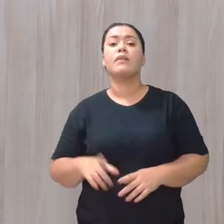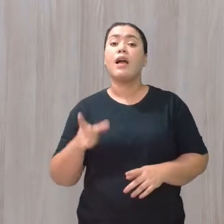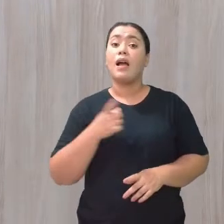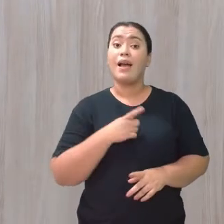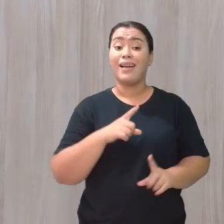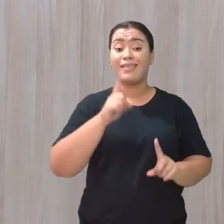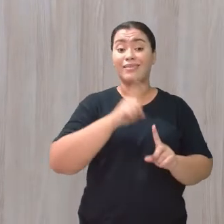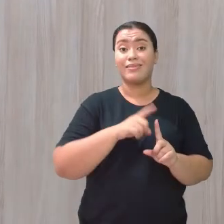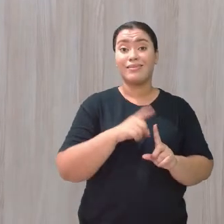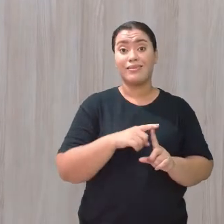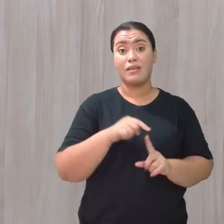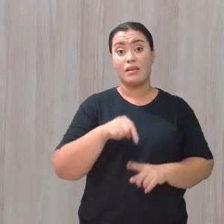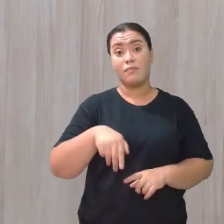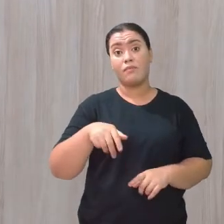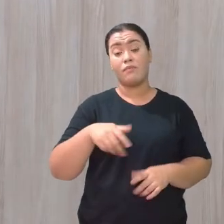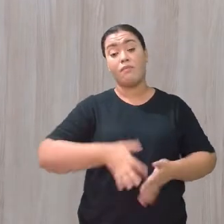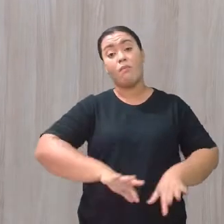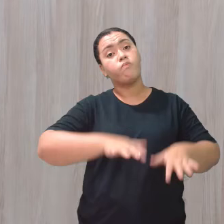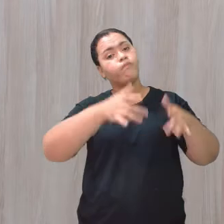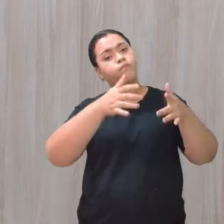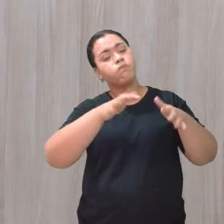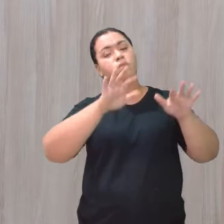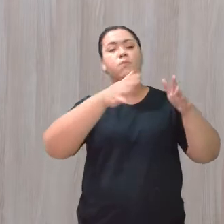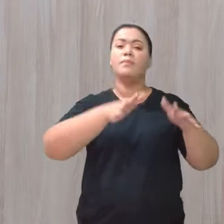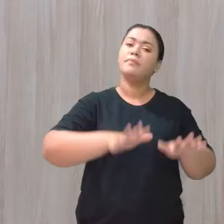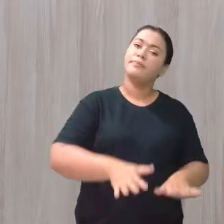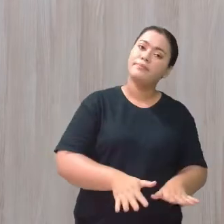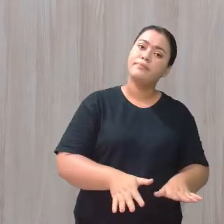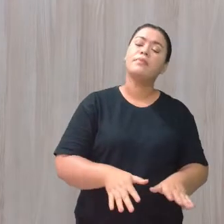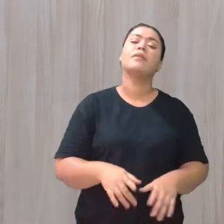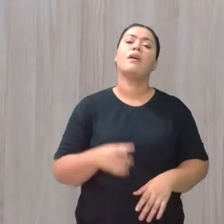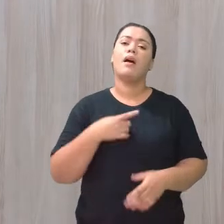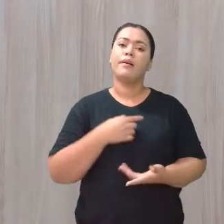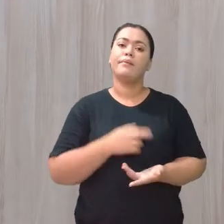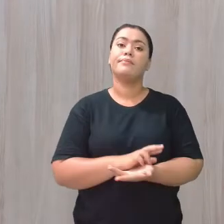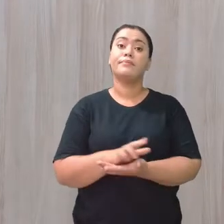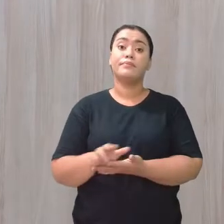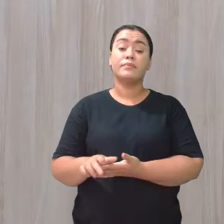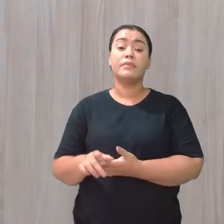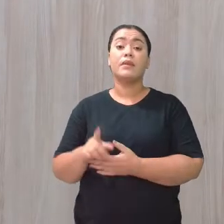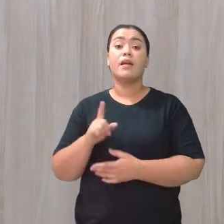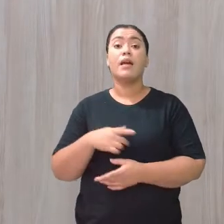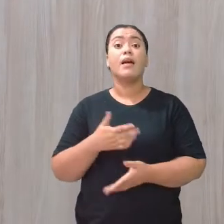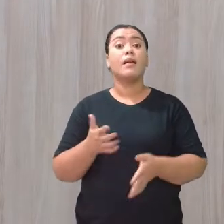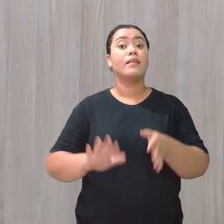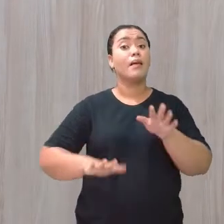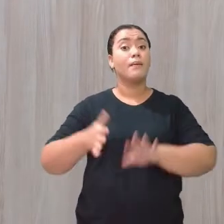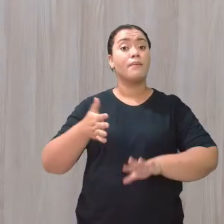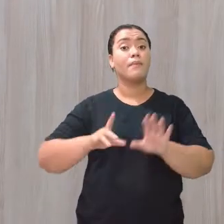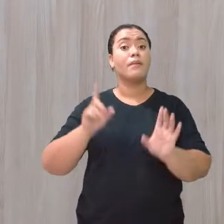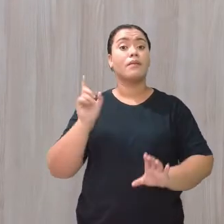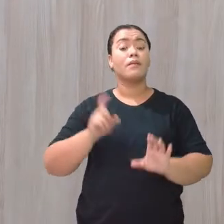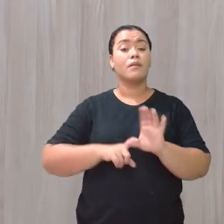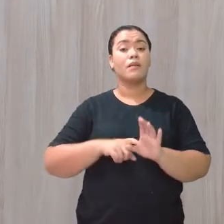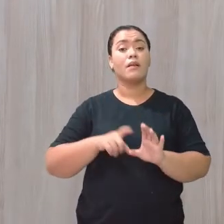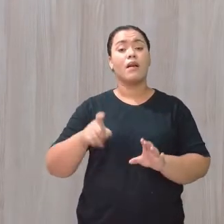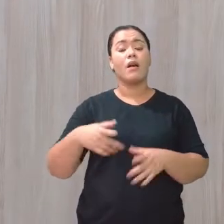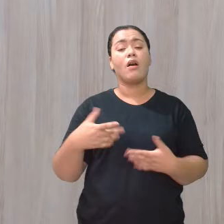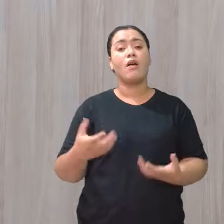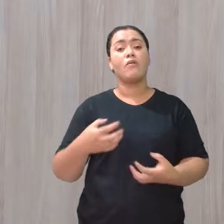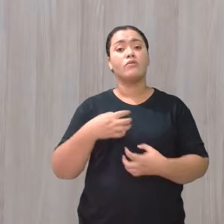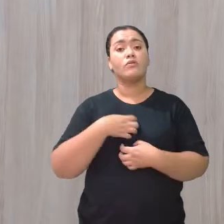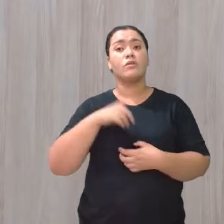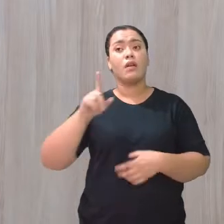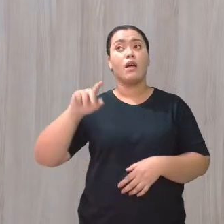de marés, maré cheia, maré baixa e etc., de acordo com o tempo a forma que estiver a Lua